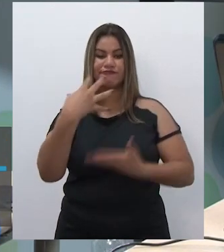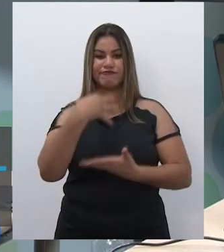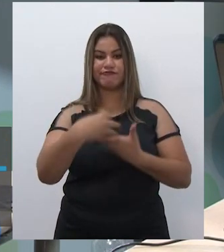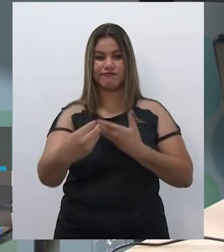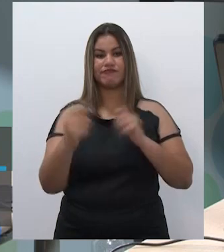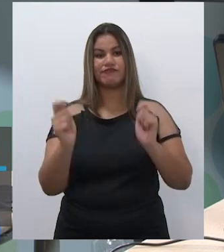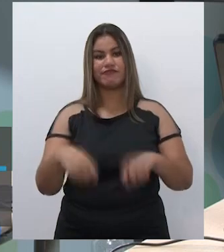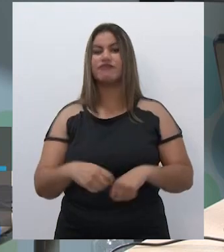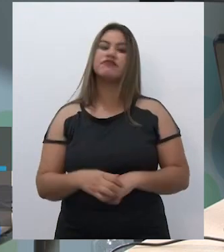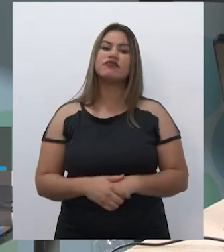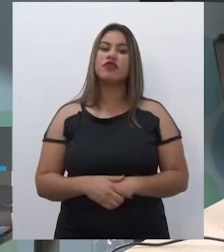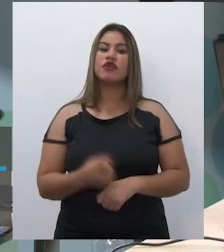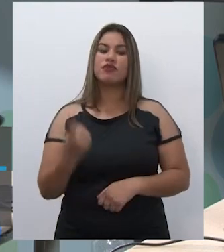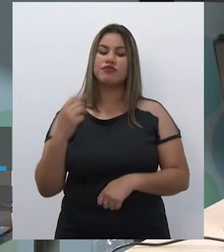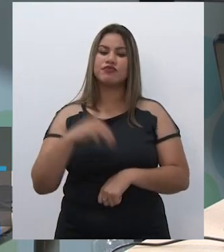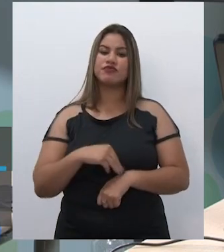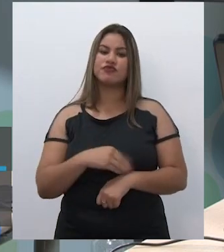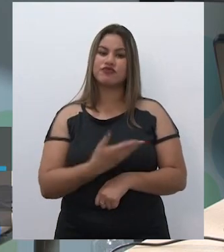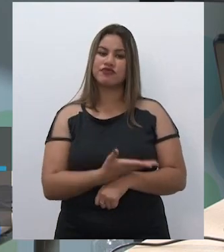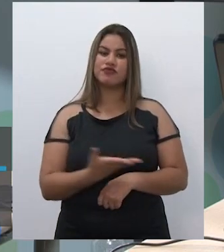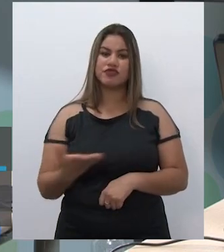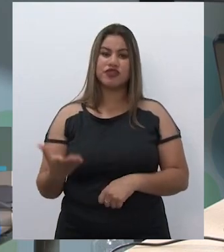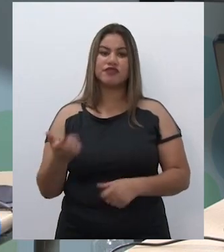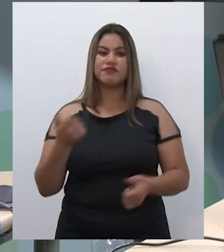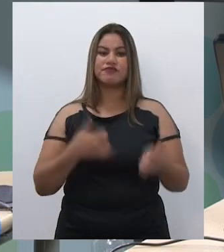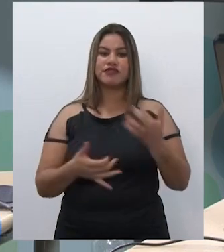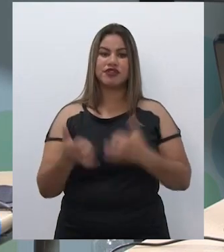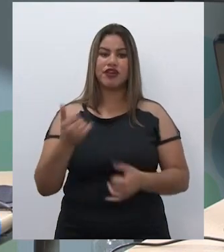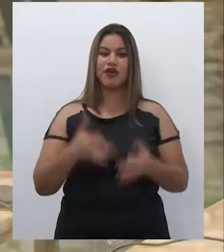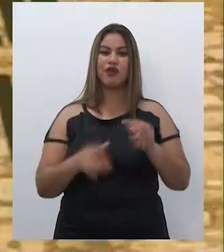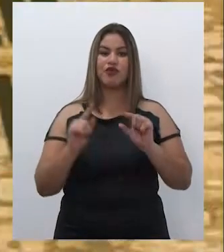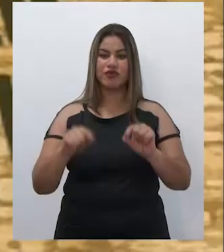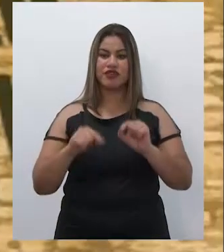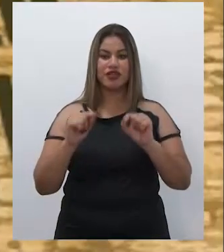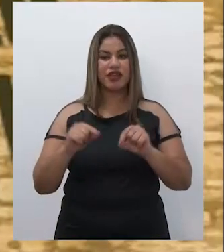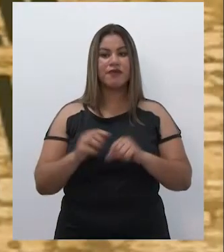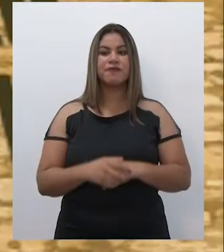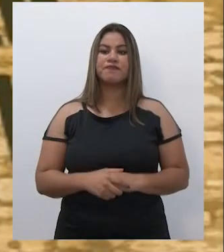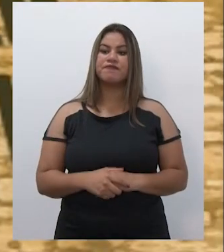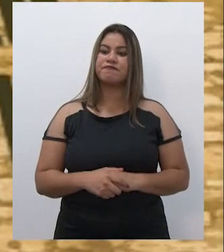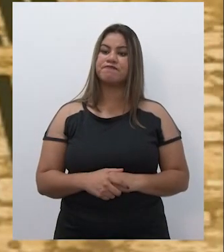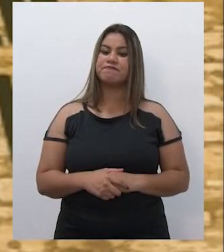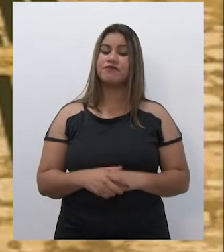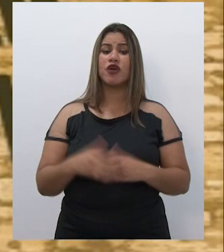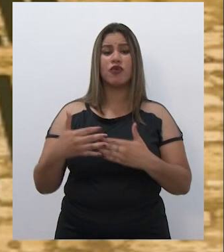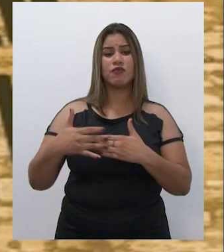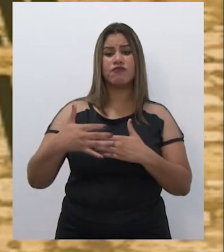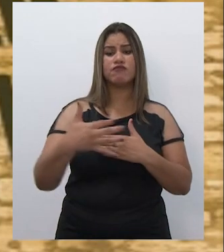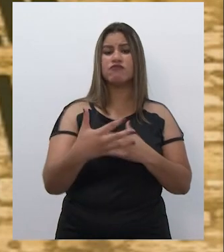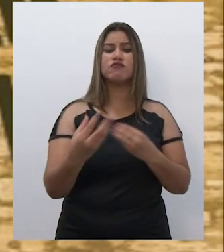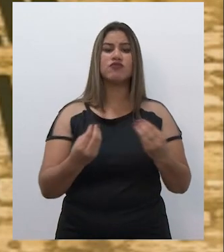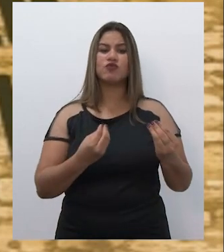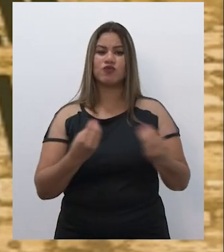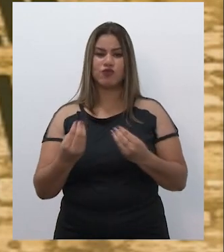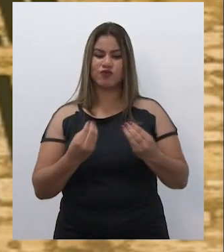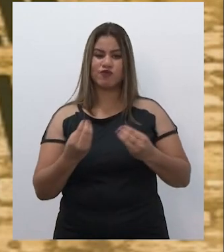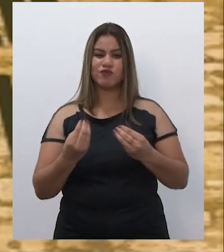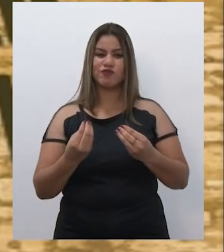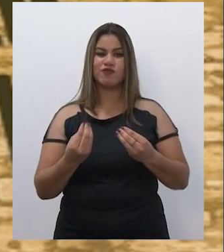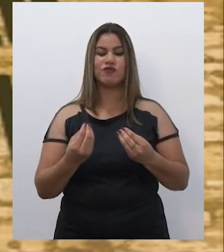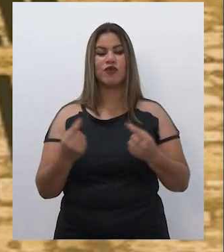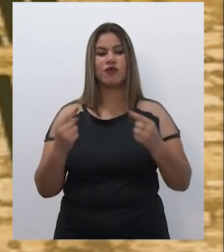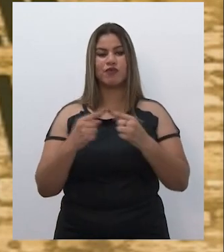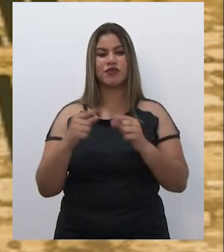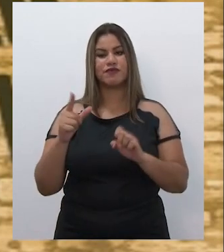Bom, pessoal, 1 minuto para vocês contarem para nós como foi o caminho de vocês nessa jornada empreendedora